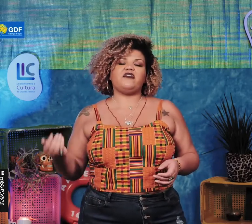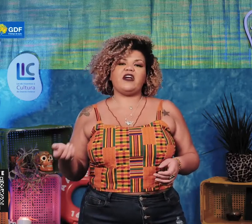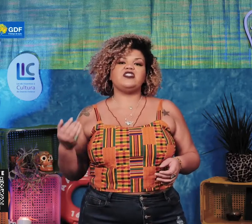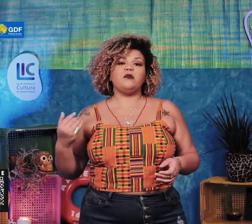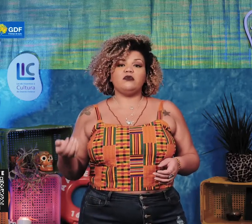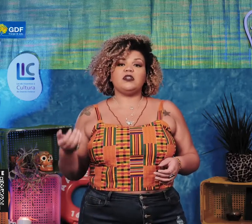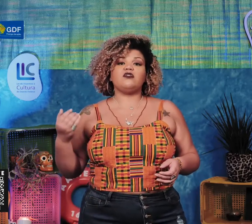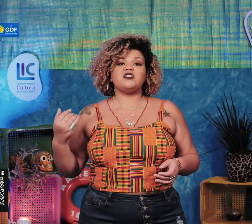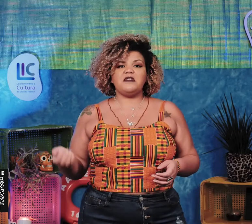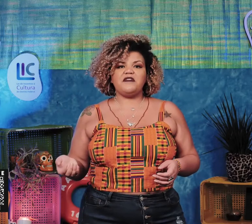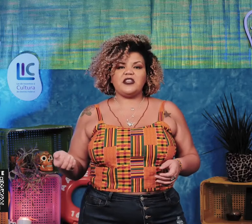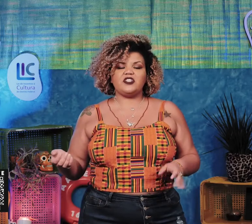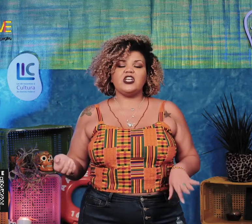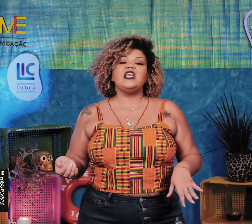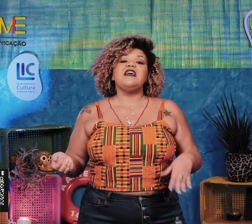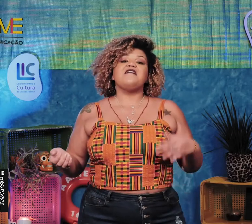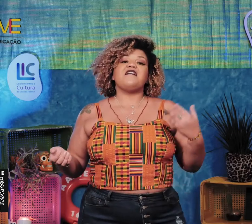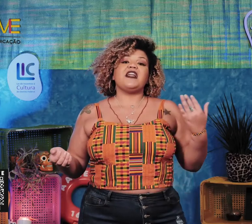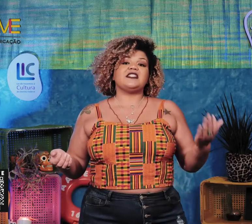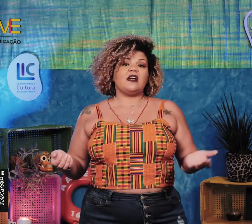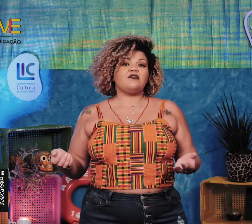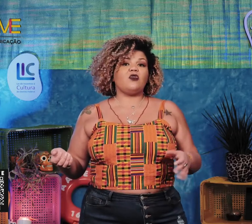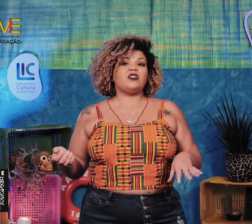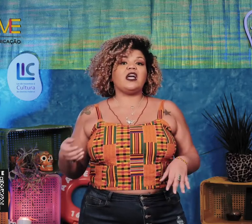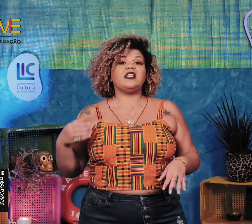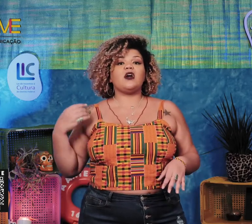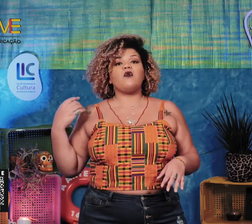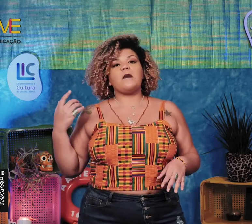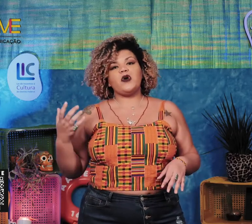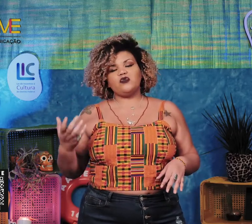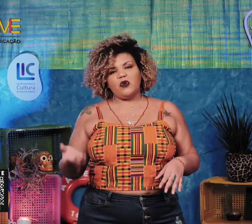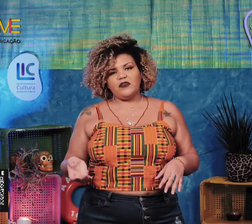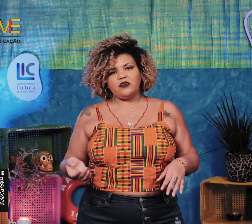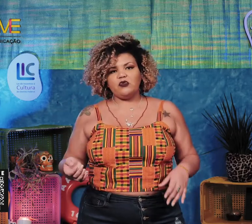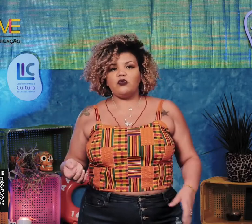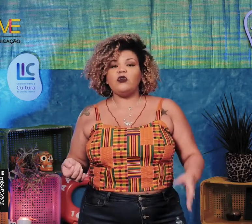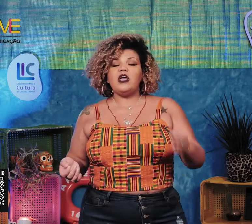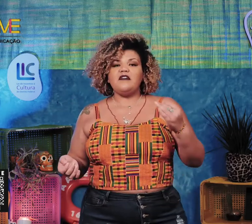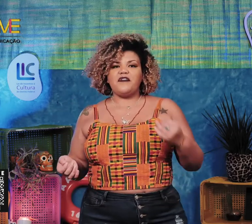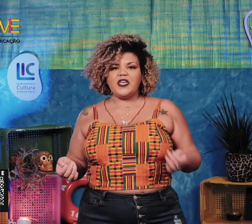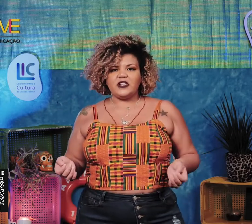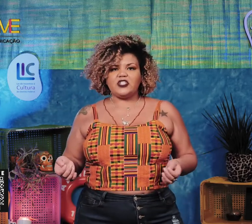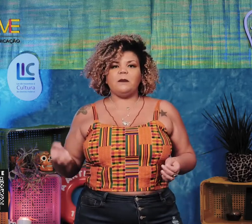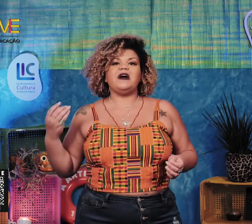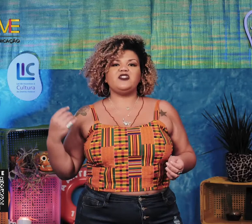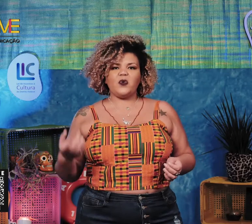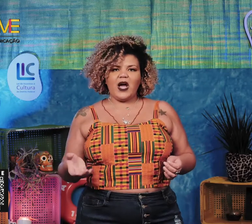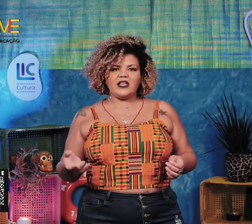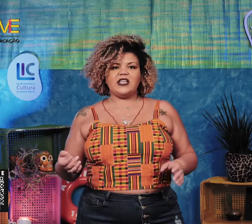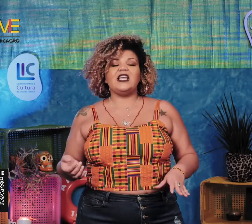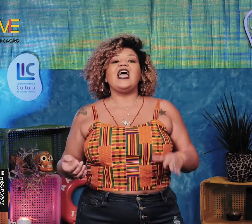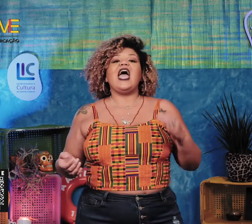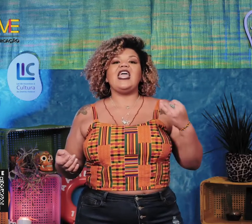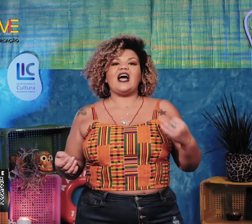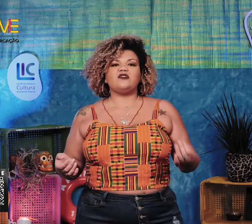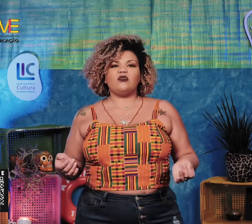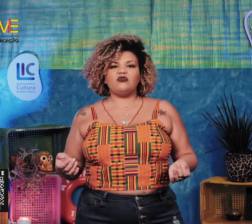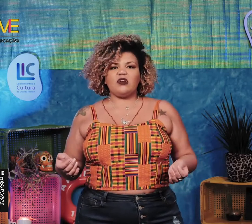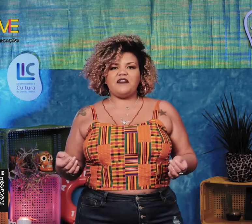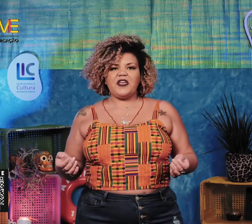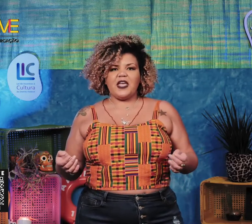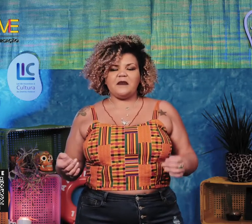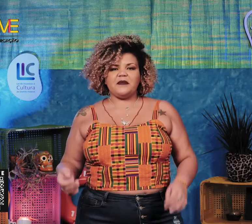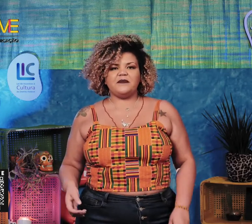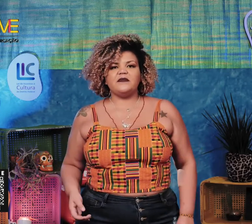prêmio Funarte de festivais de música 2020 favelas são os conta ainda com o apoio do Oi Futuro Fiat Budweiser